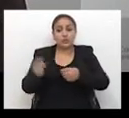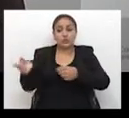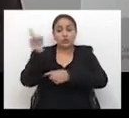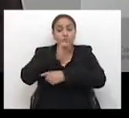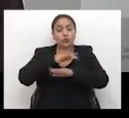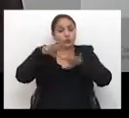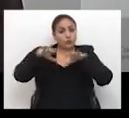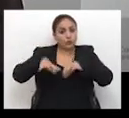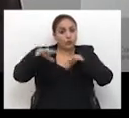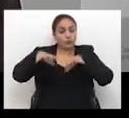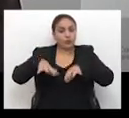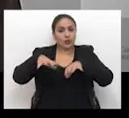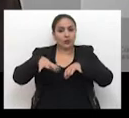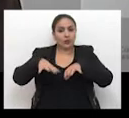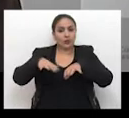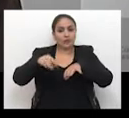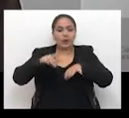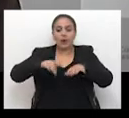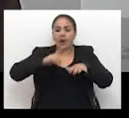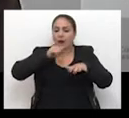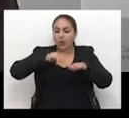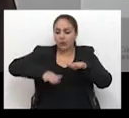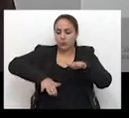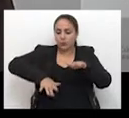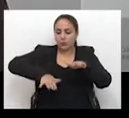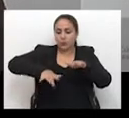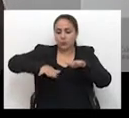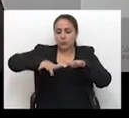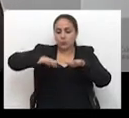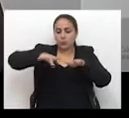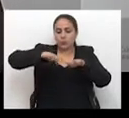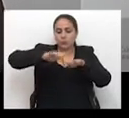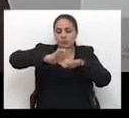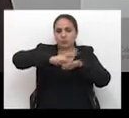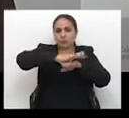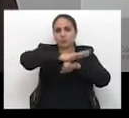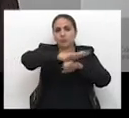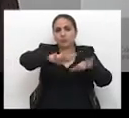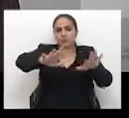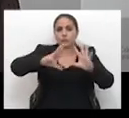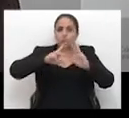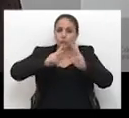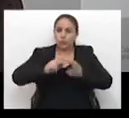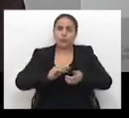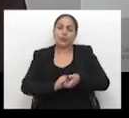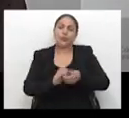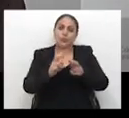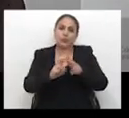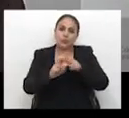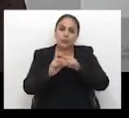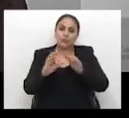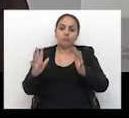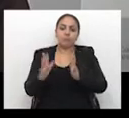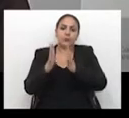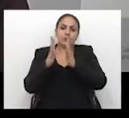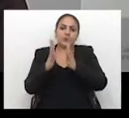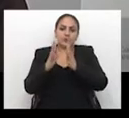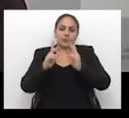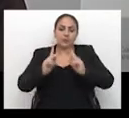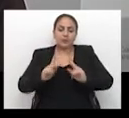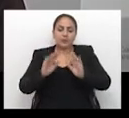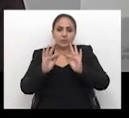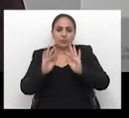principalmente em dias de chuva um grande saga duro de todas as águas daquela região e isso tem